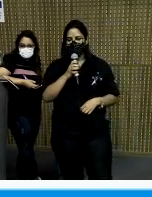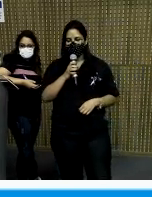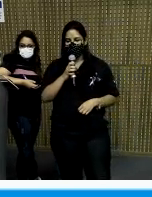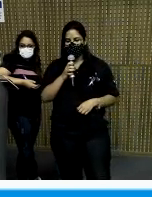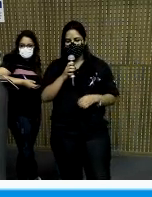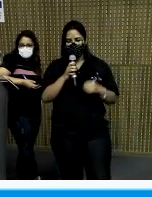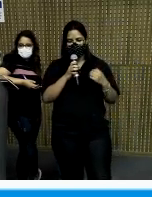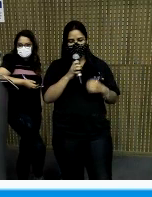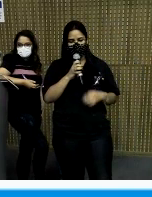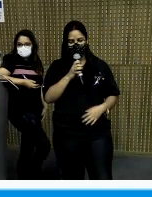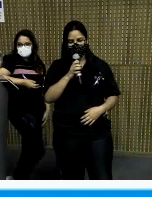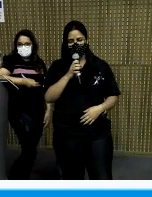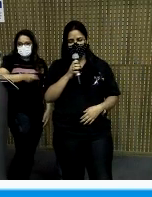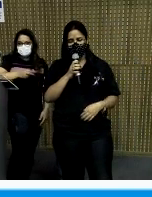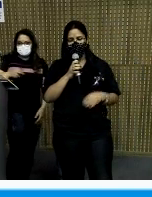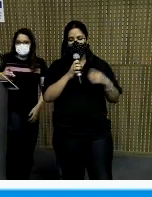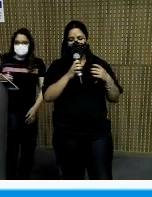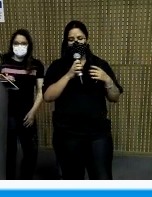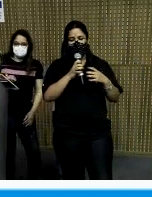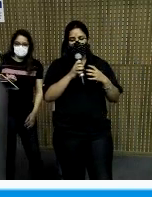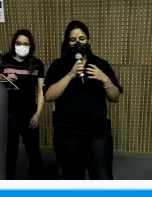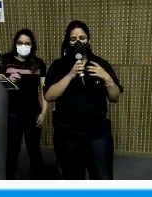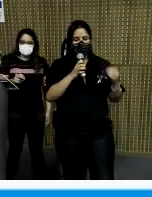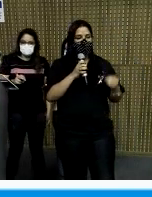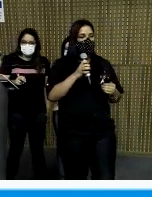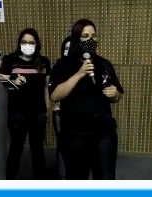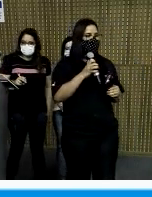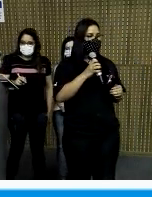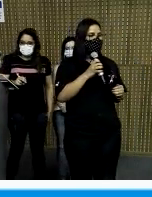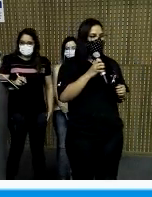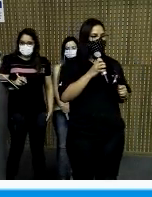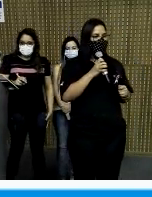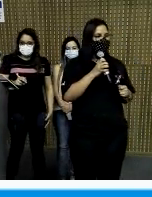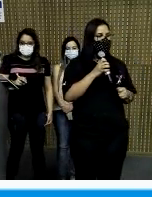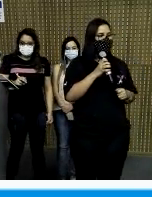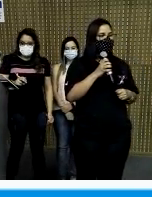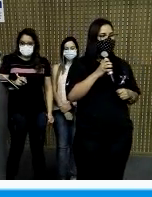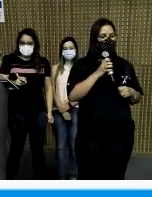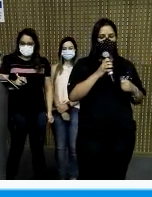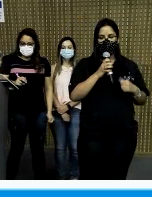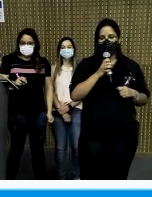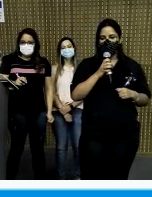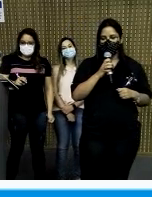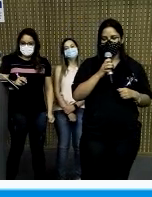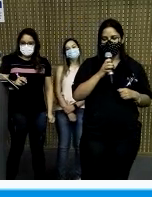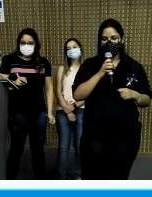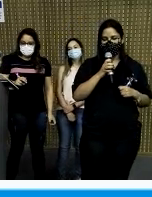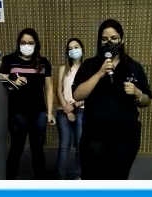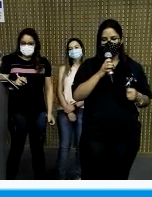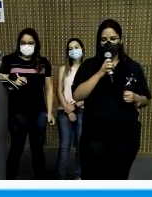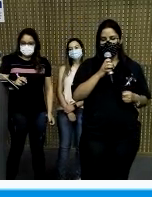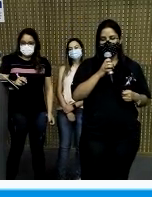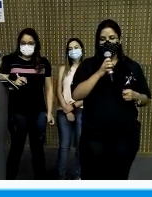por esses profissionais. A ultrassonografia transvaginal, ela é também pedida pela médica da unidade, mas também a gente